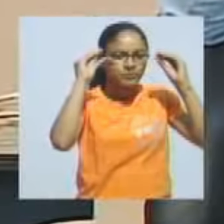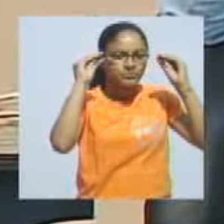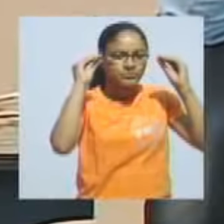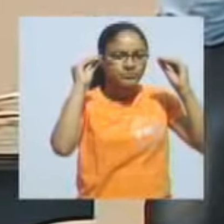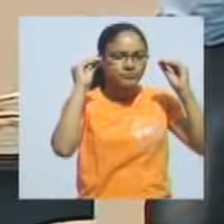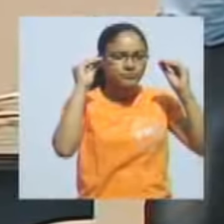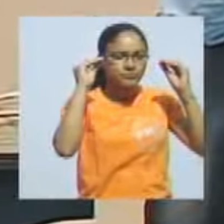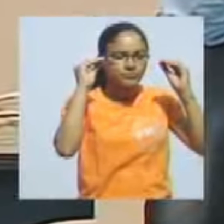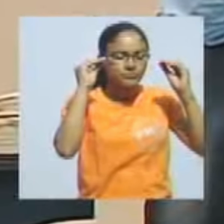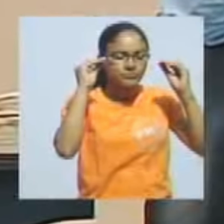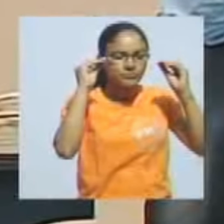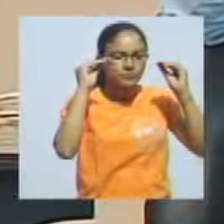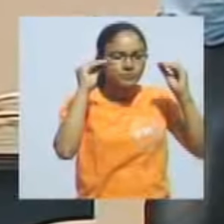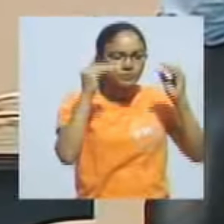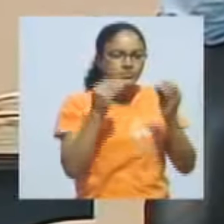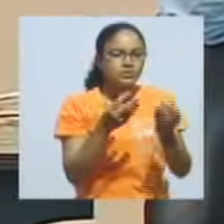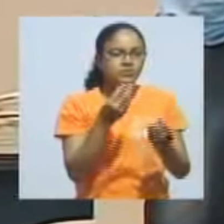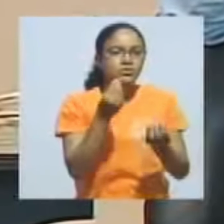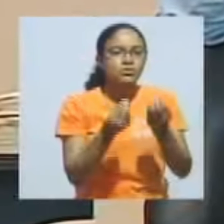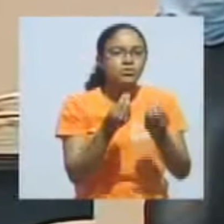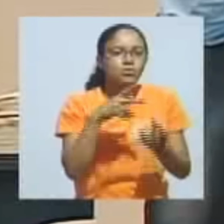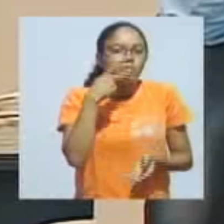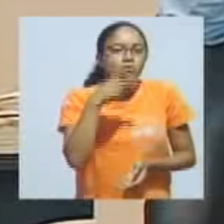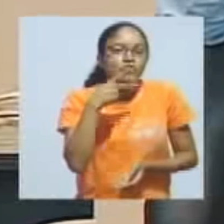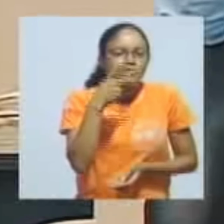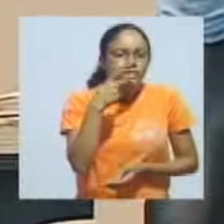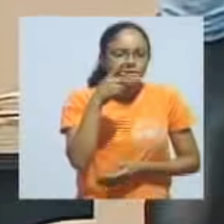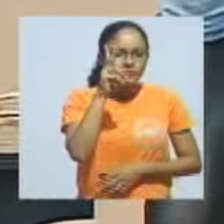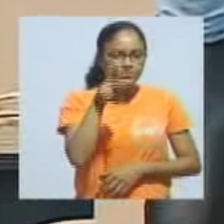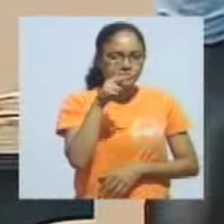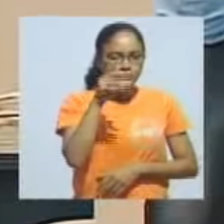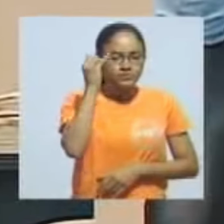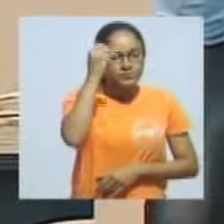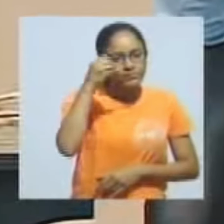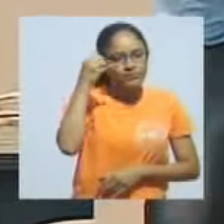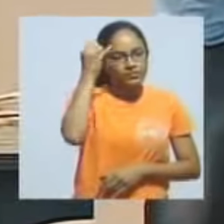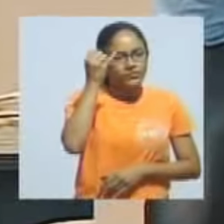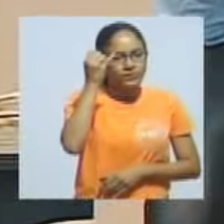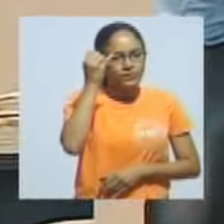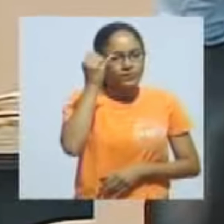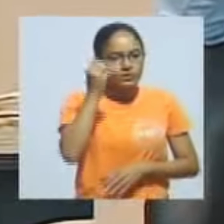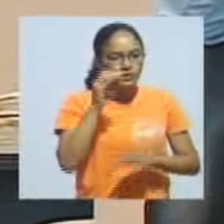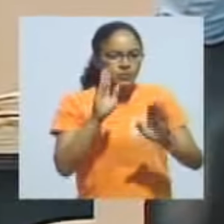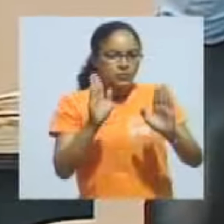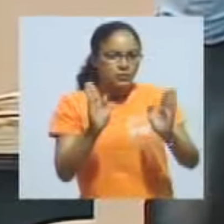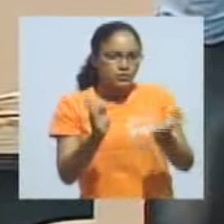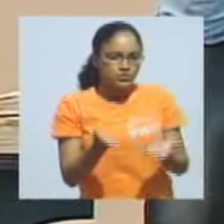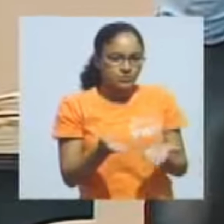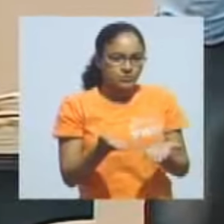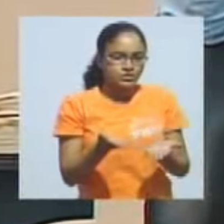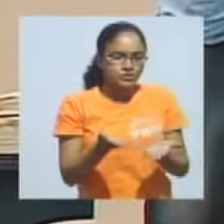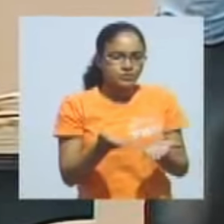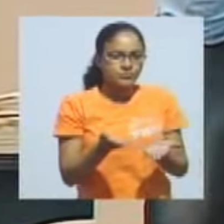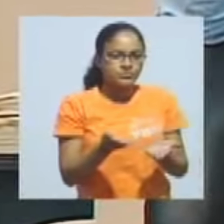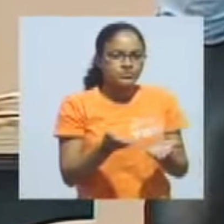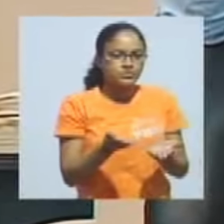falava Padre Jonas nessa manhã. Obrigado, Padre, por ter partilhado conosco a sua noite